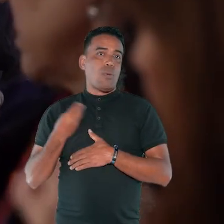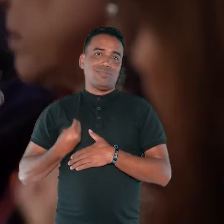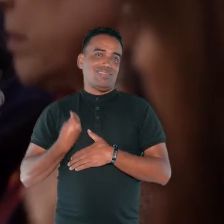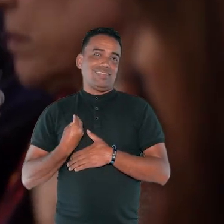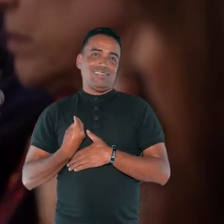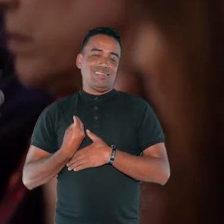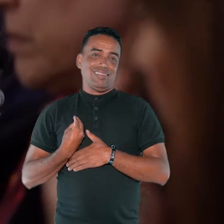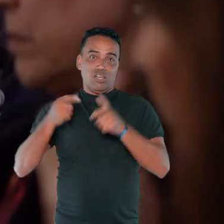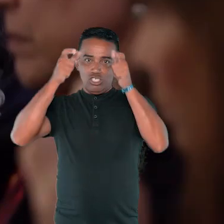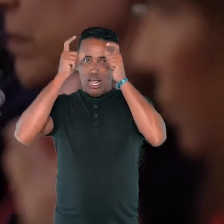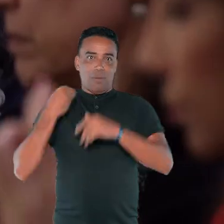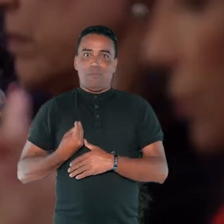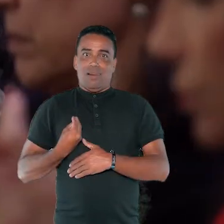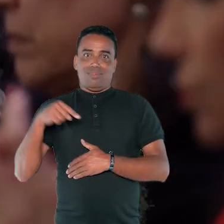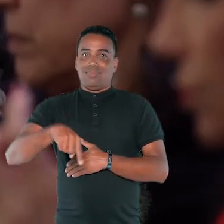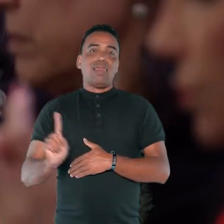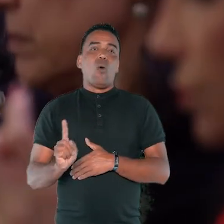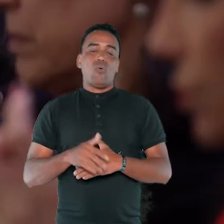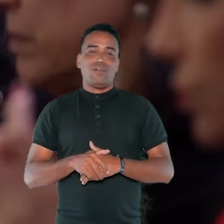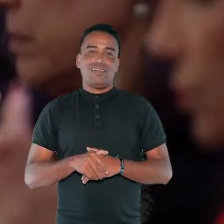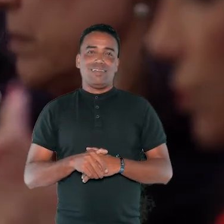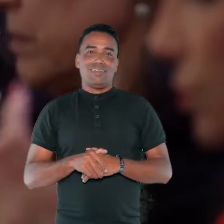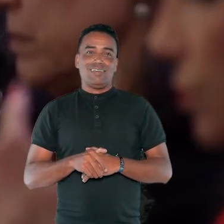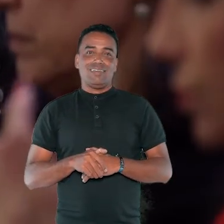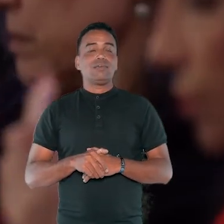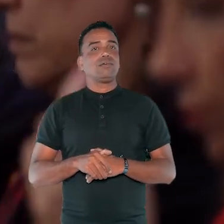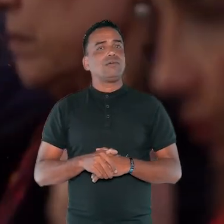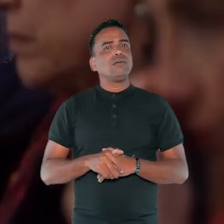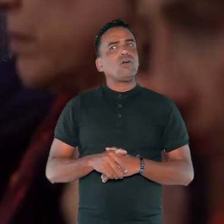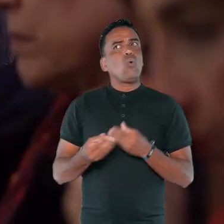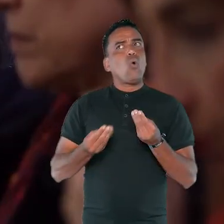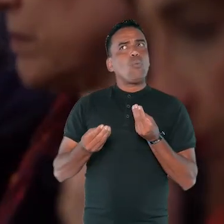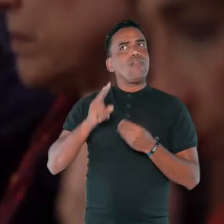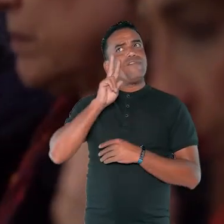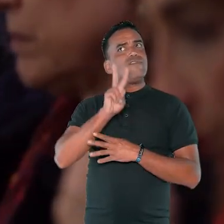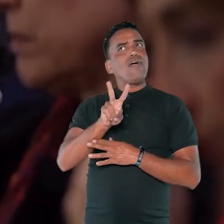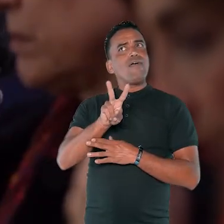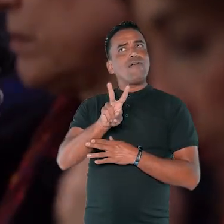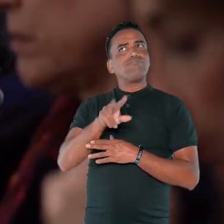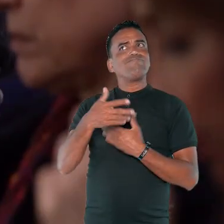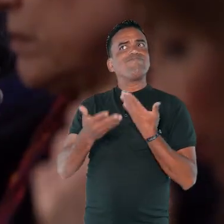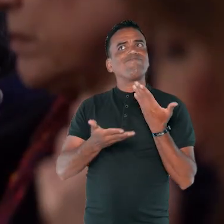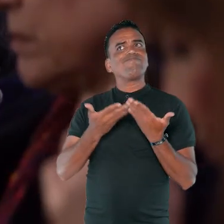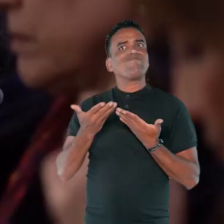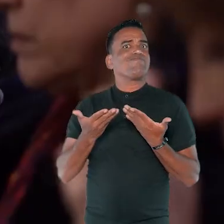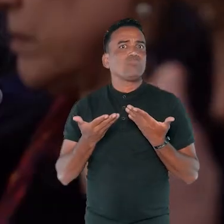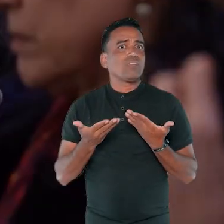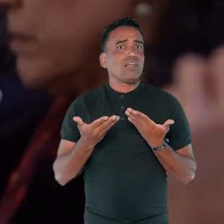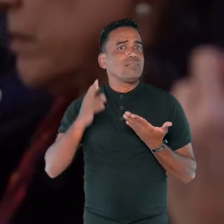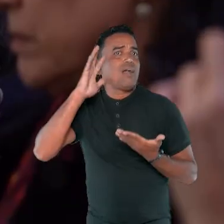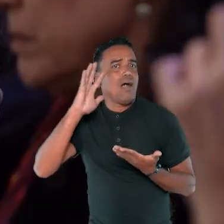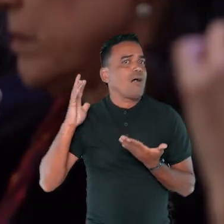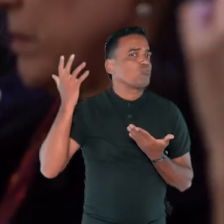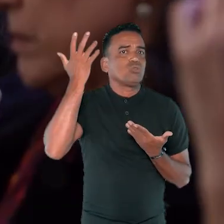isso. Né? Como é que ele enxergaria esse